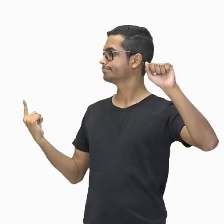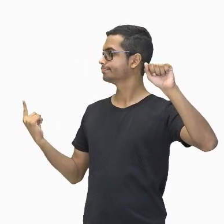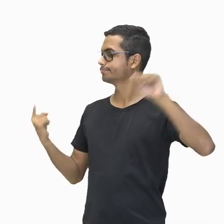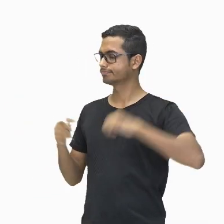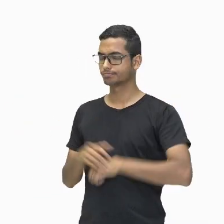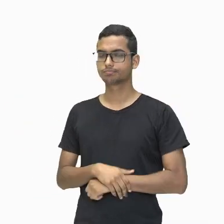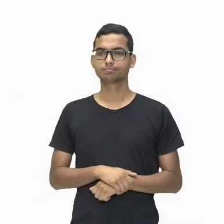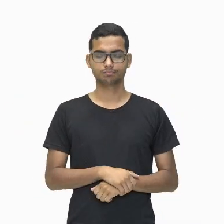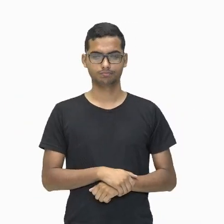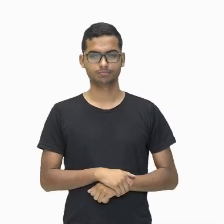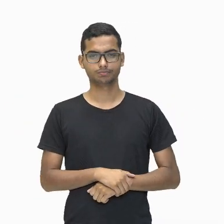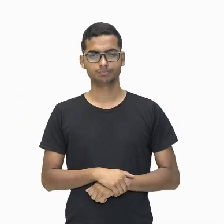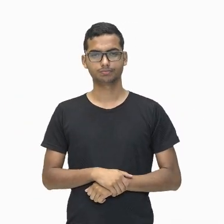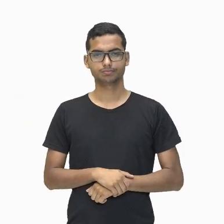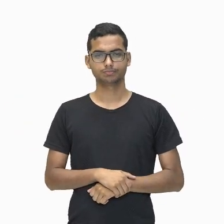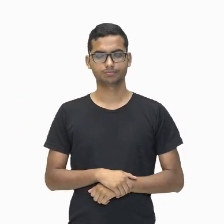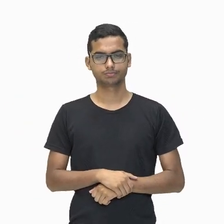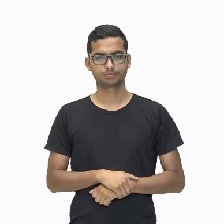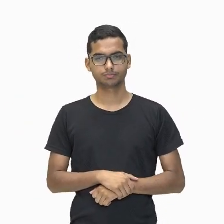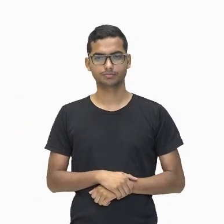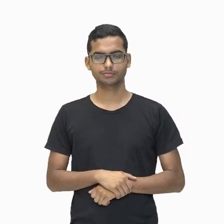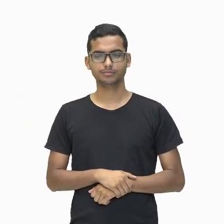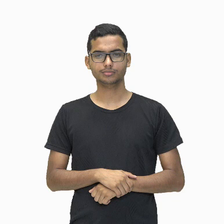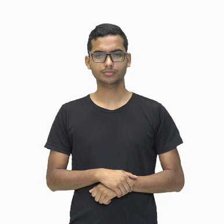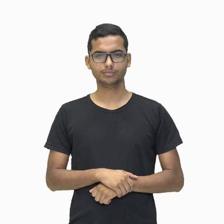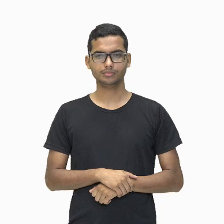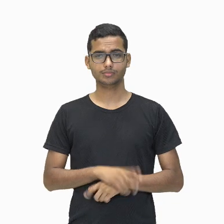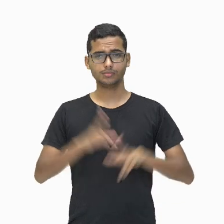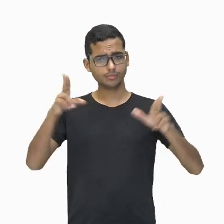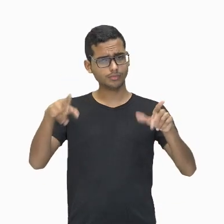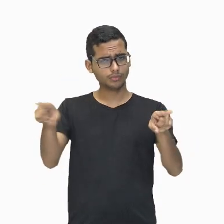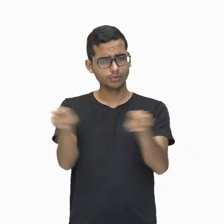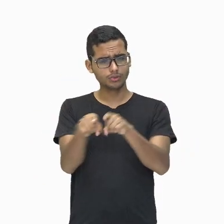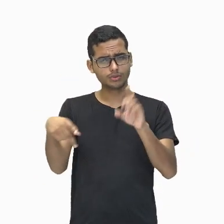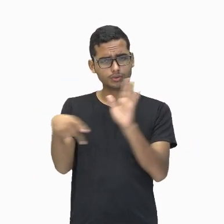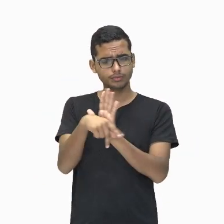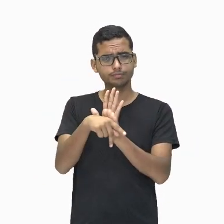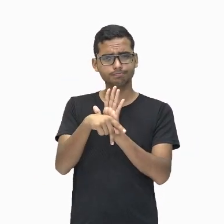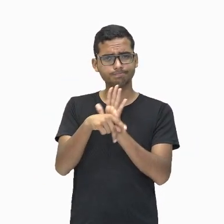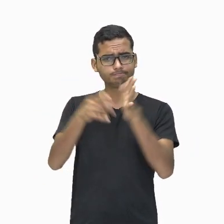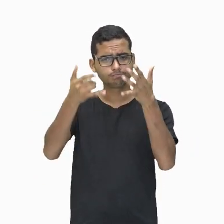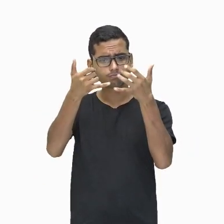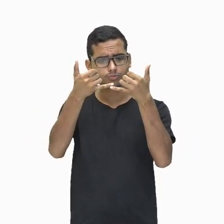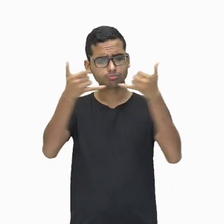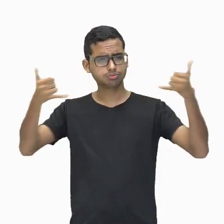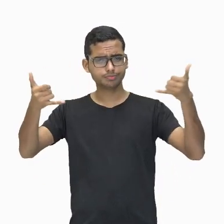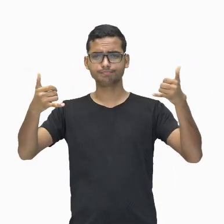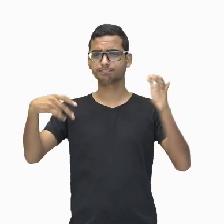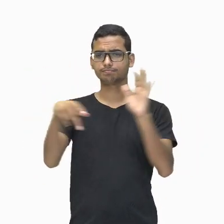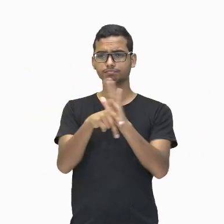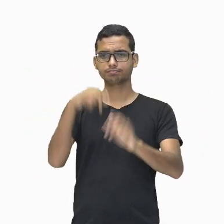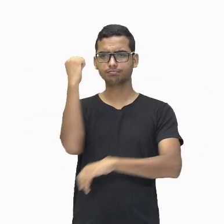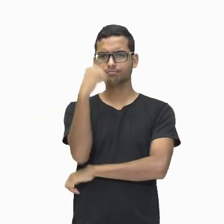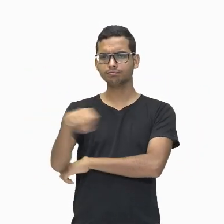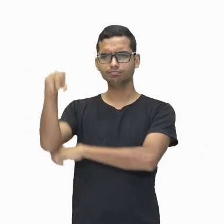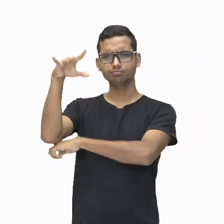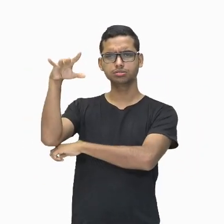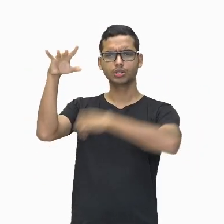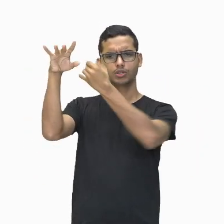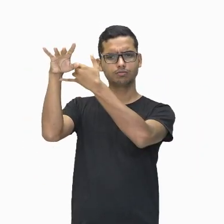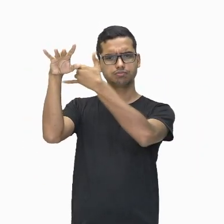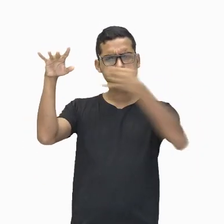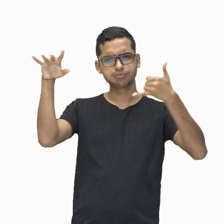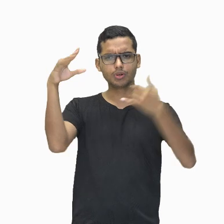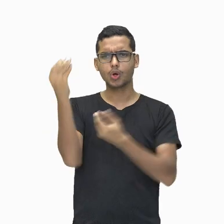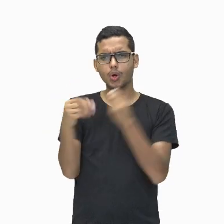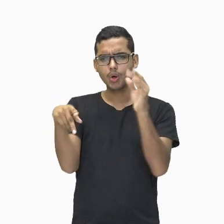ou menos a situação aí da fiação do poste, né? Como é que a gente faz para calcular essa altura do